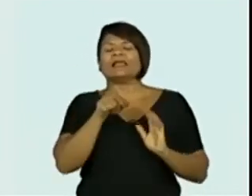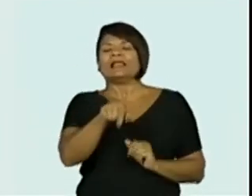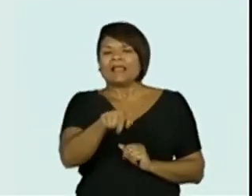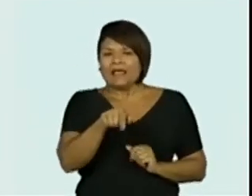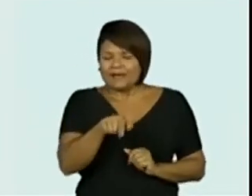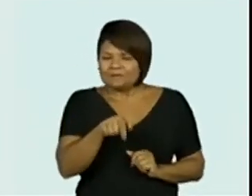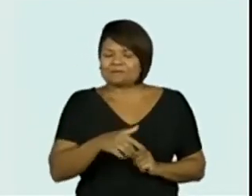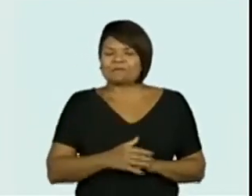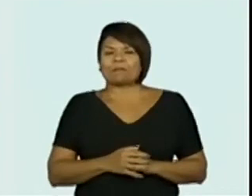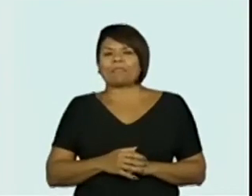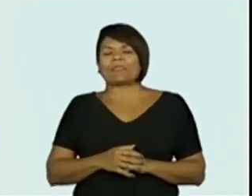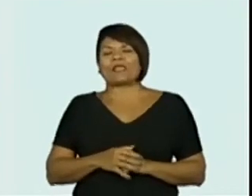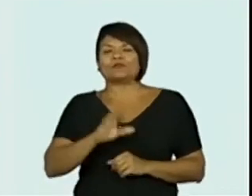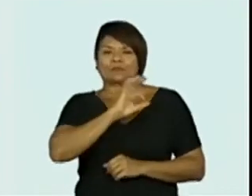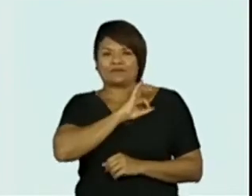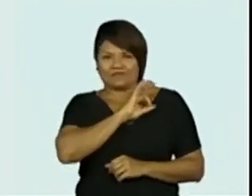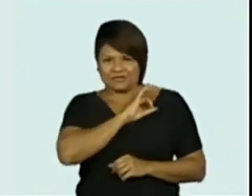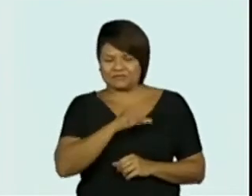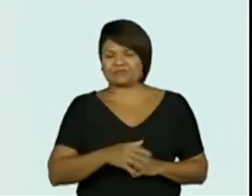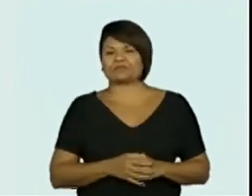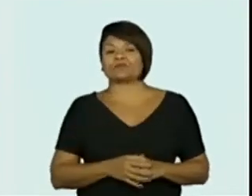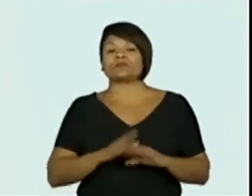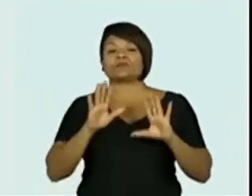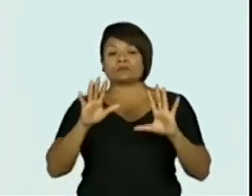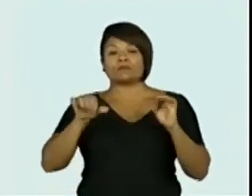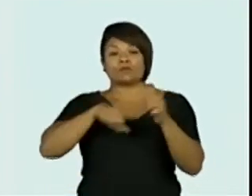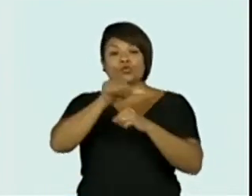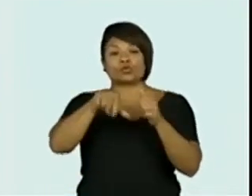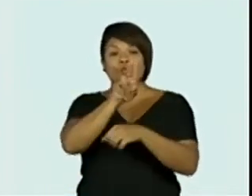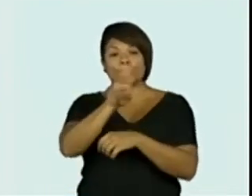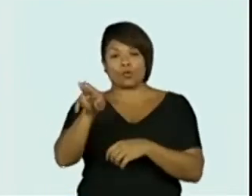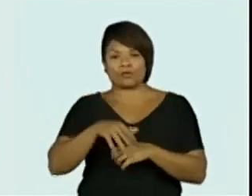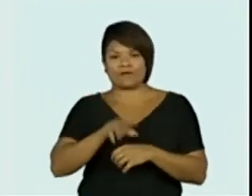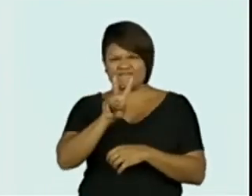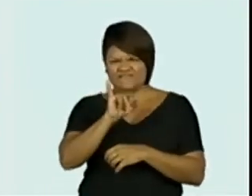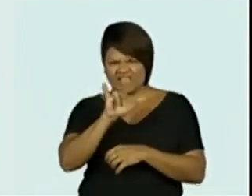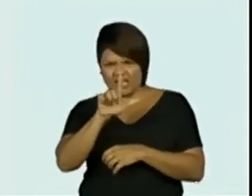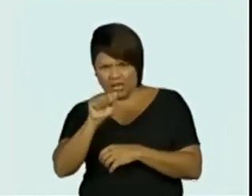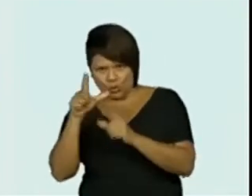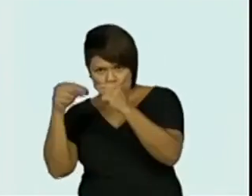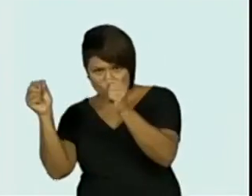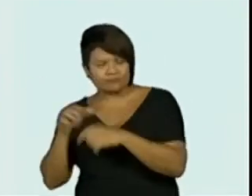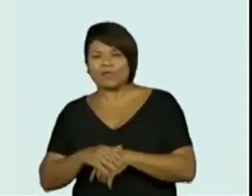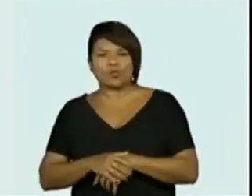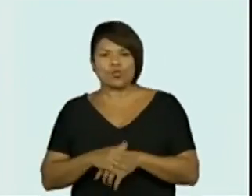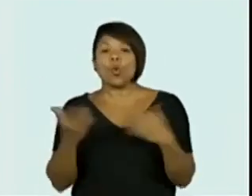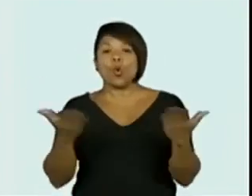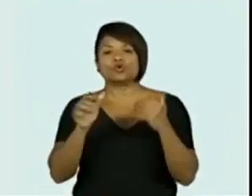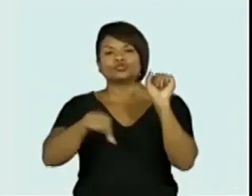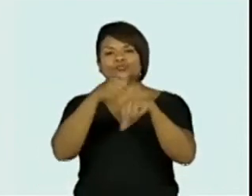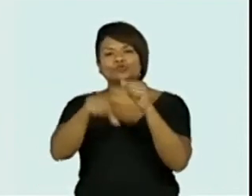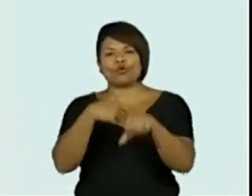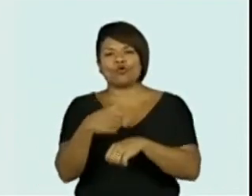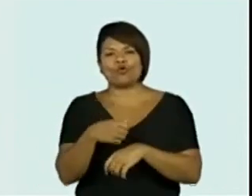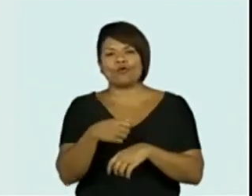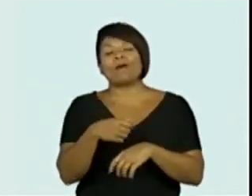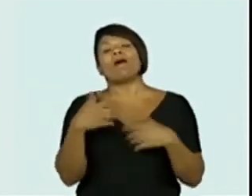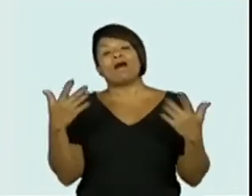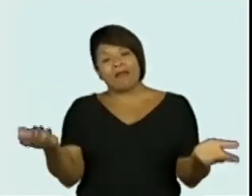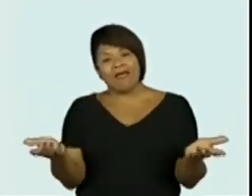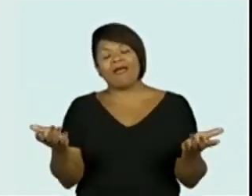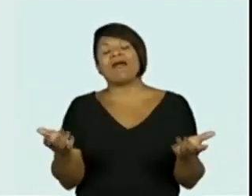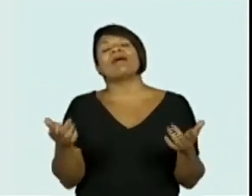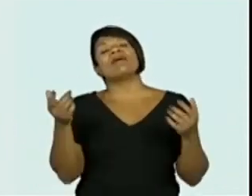Luas mudou de nome. A cidade onde essa história aconteceu, hoje se chama Vila das